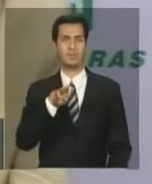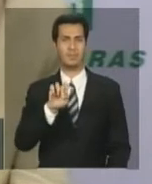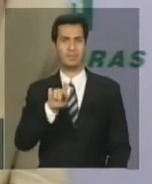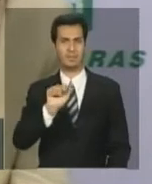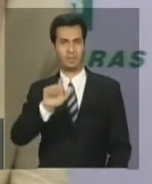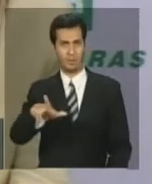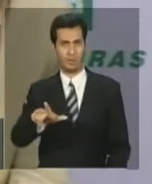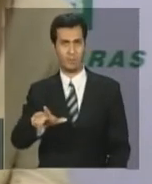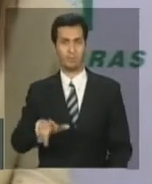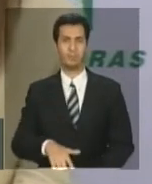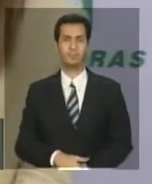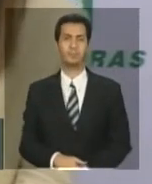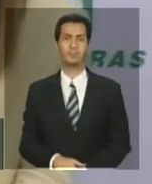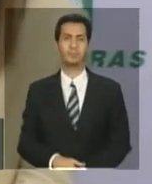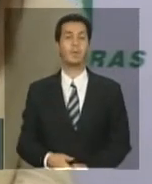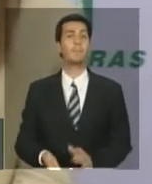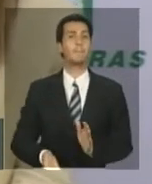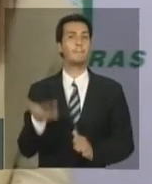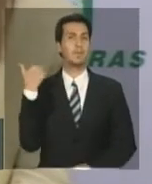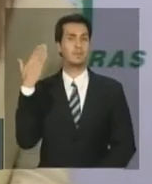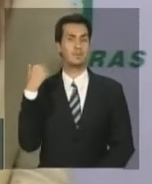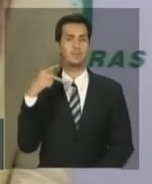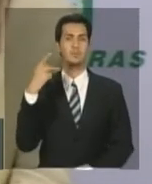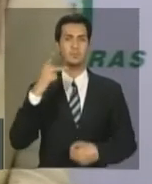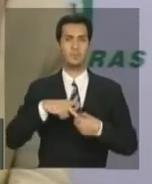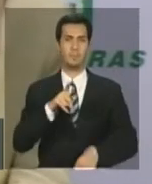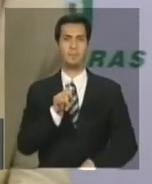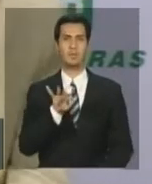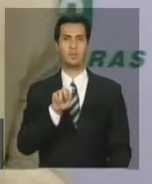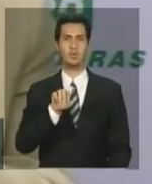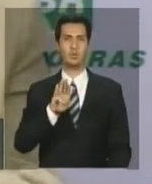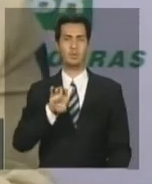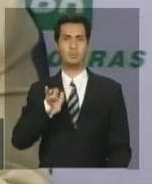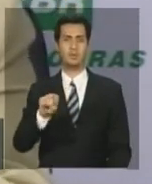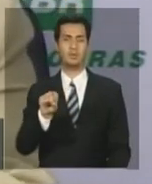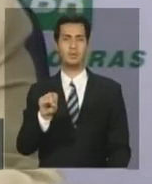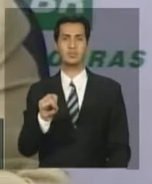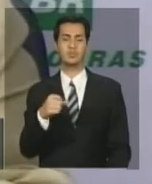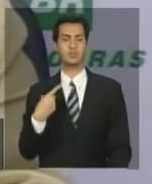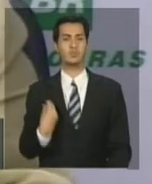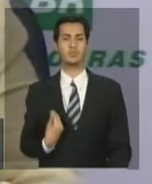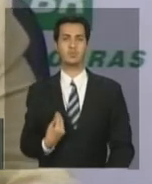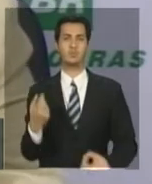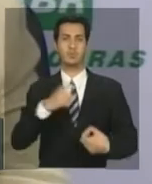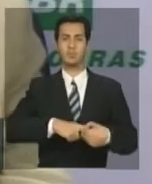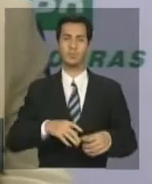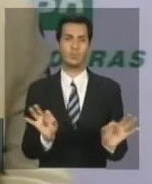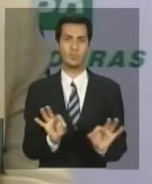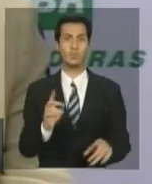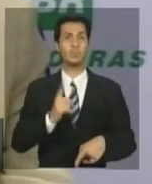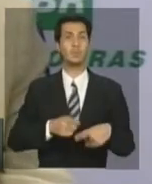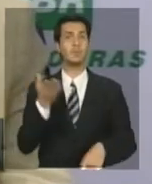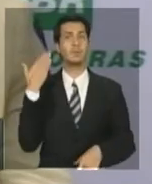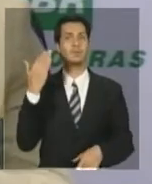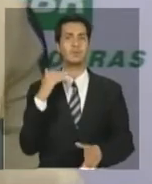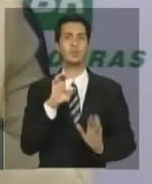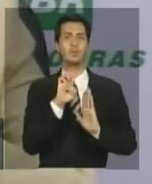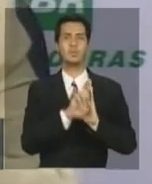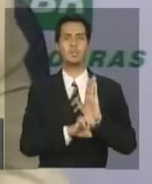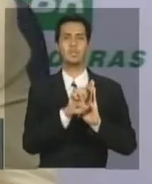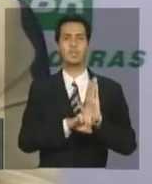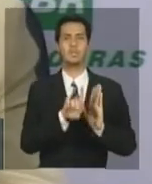ter participado no leilão anterior, no primeiro leilão, é que teve uma mudança no edital da EP e